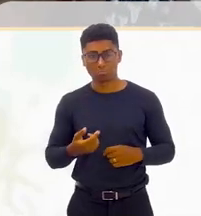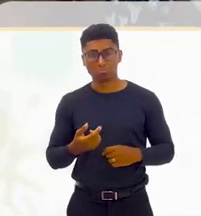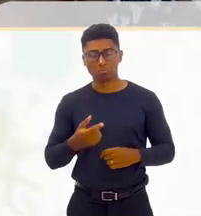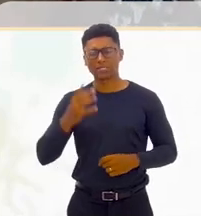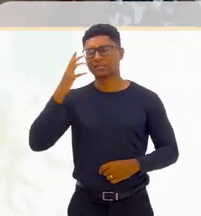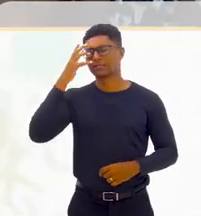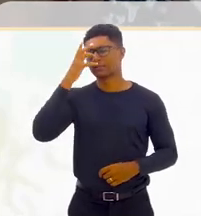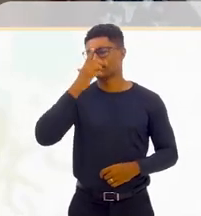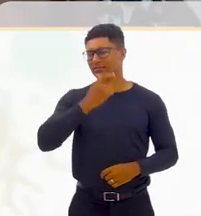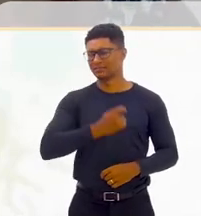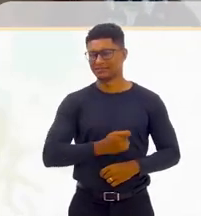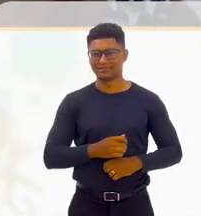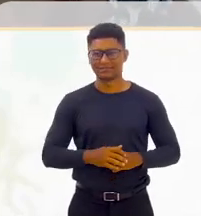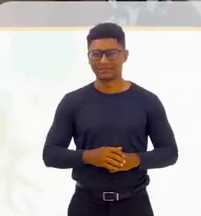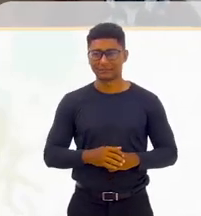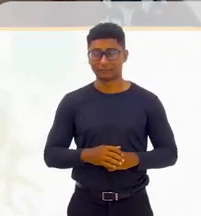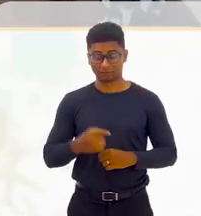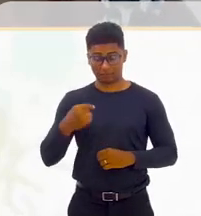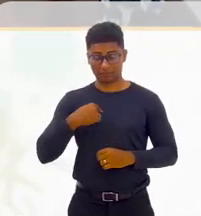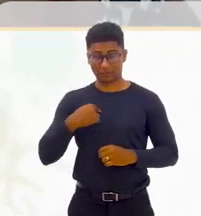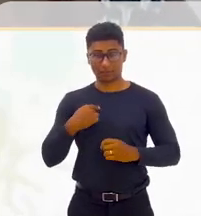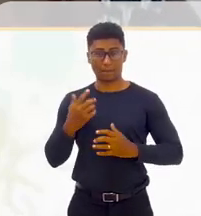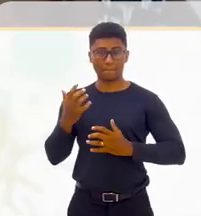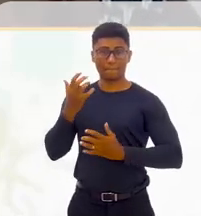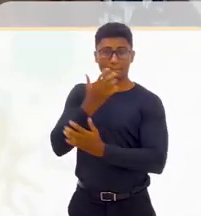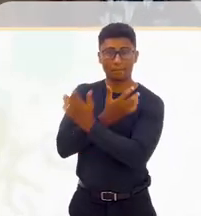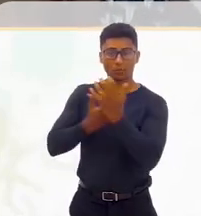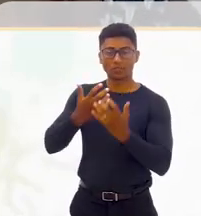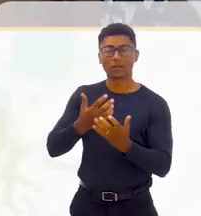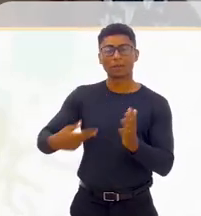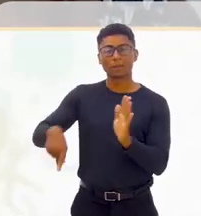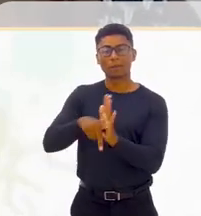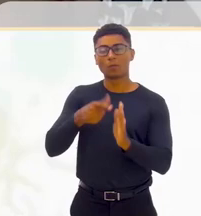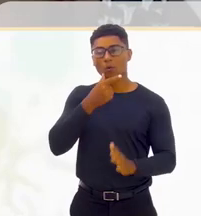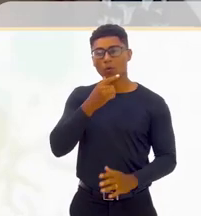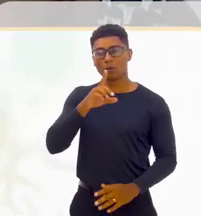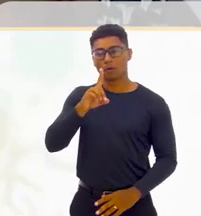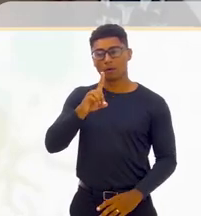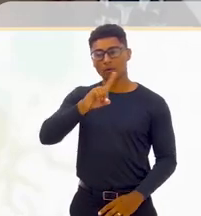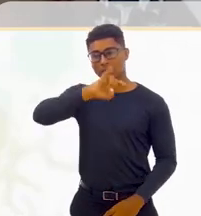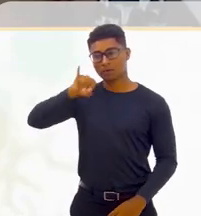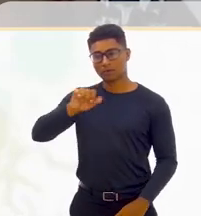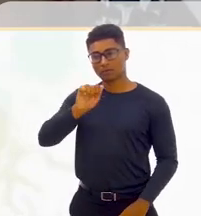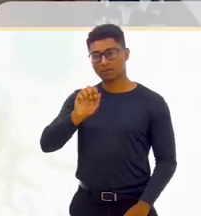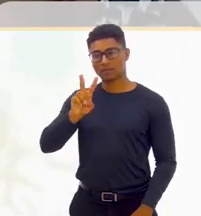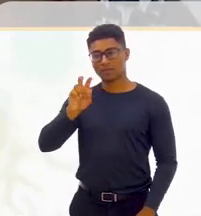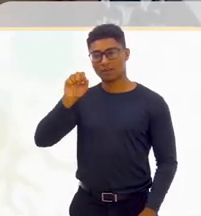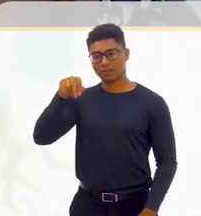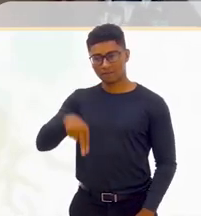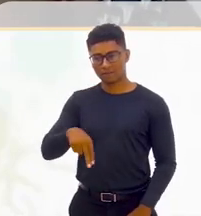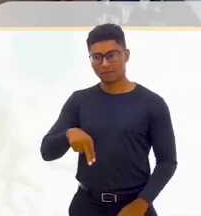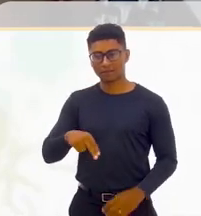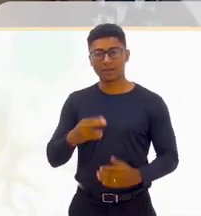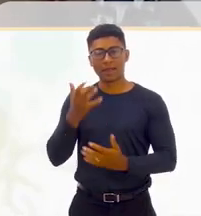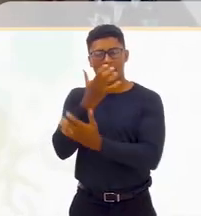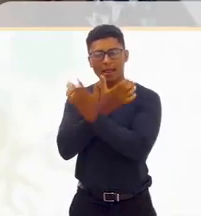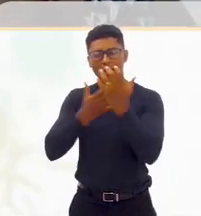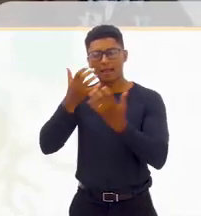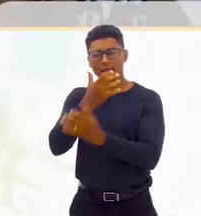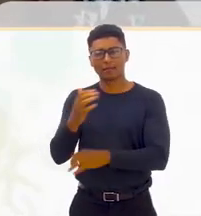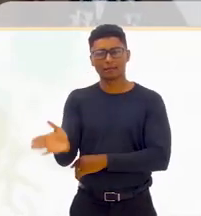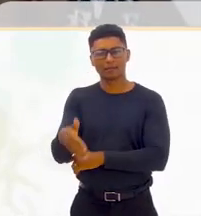ter sido lindo. Foi lindo. lindo. Eu entrei com aquela música que o Djavan gravou, né, o hino da África do Sul, né?